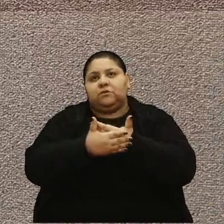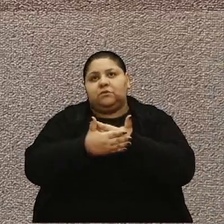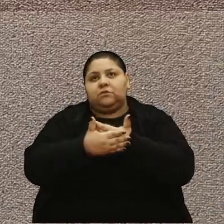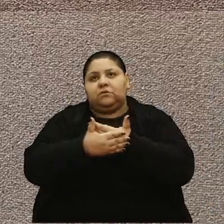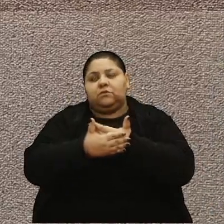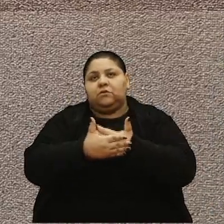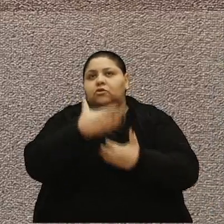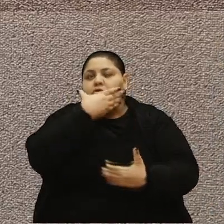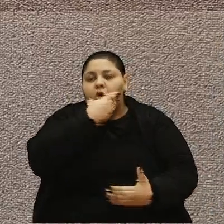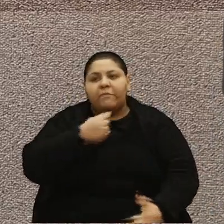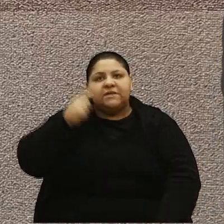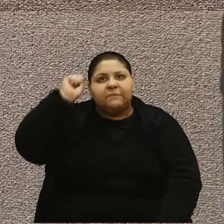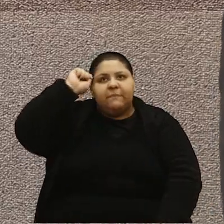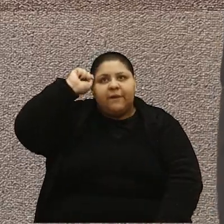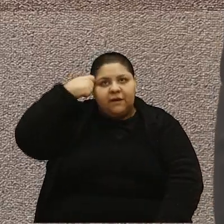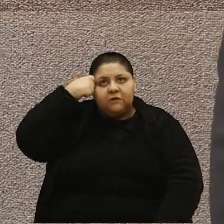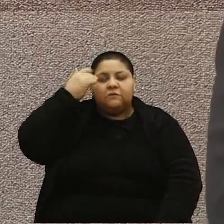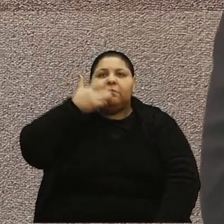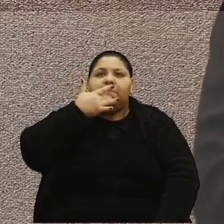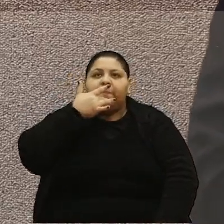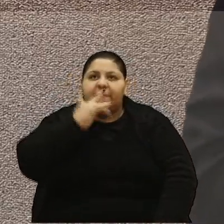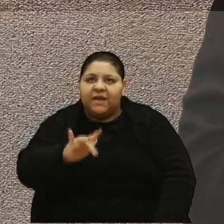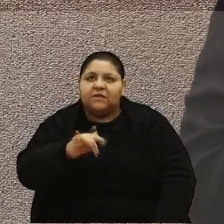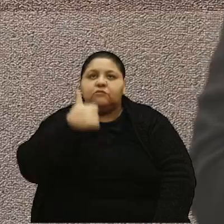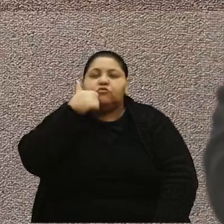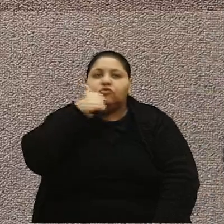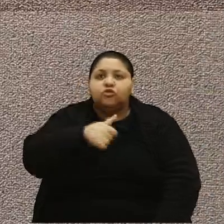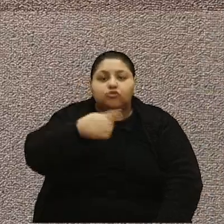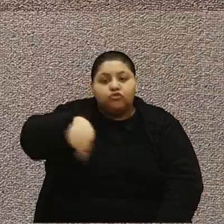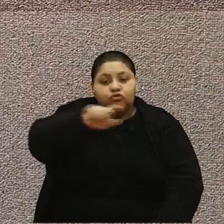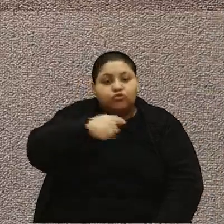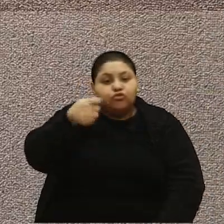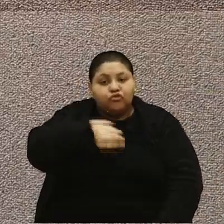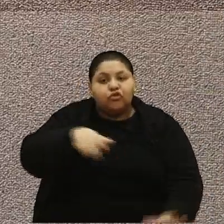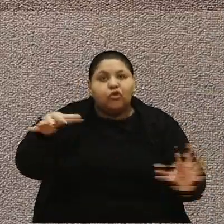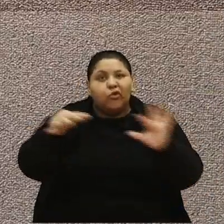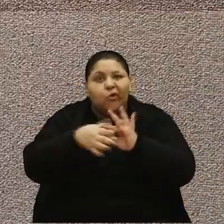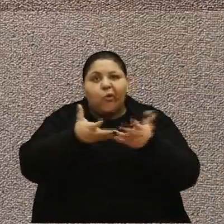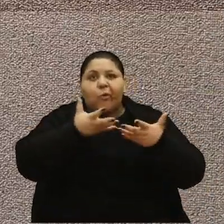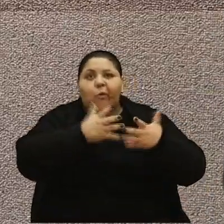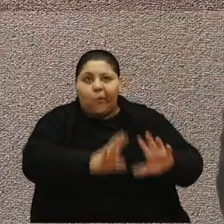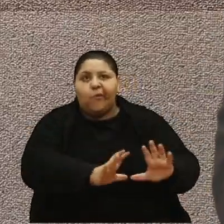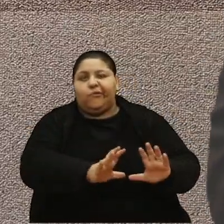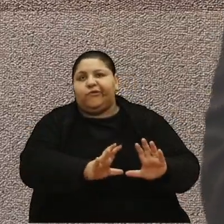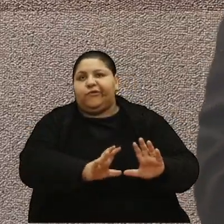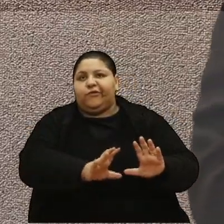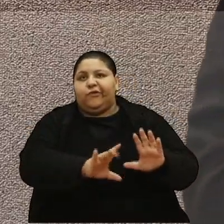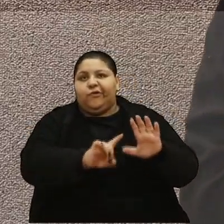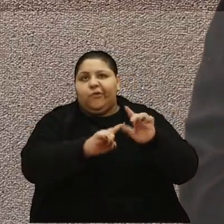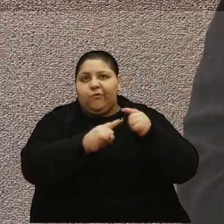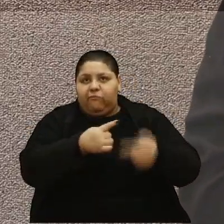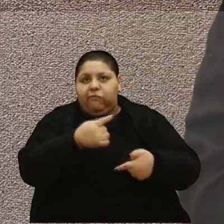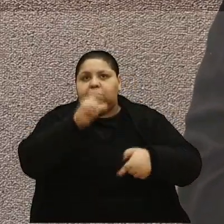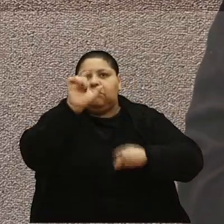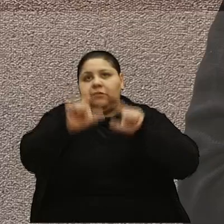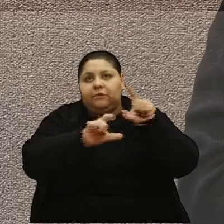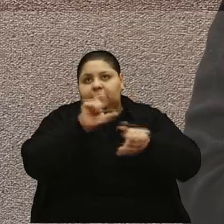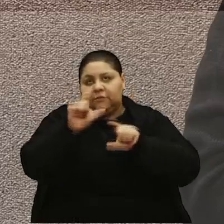Homens pretos, homens brancos e mulheres, nós precisamos nos unir contra essas coisas que desconstituem as pessoas.